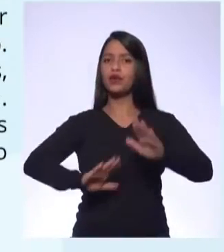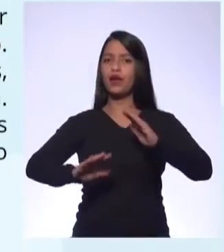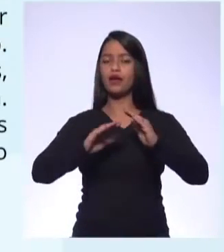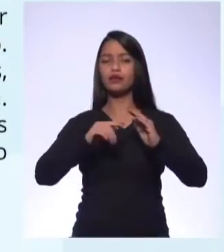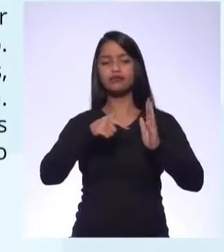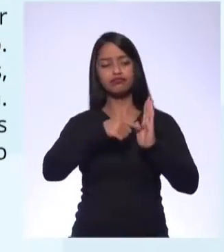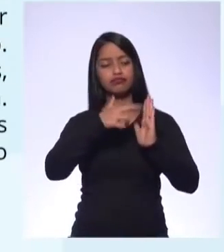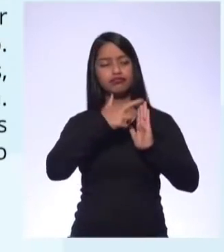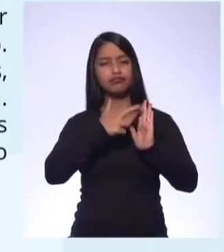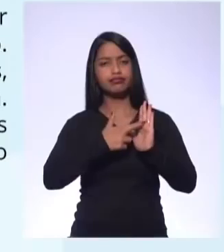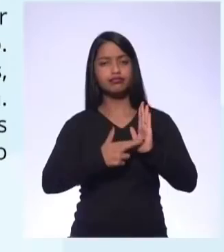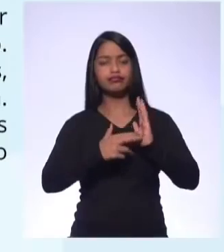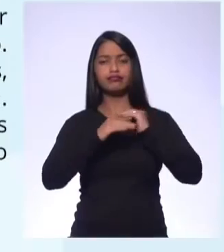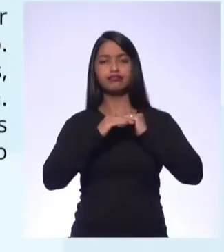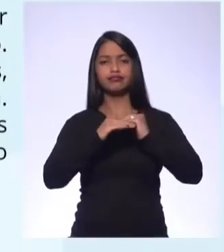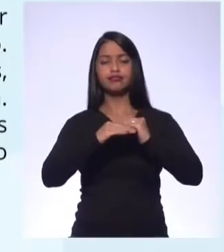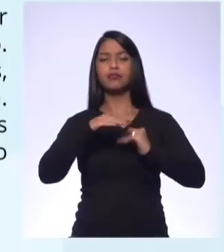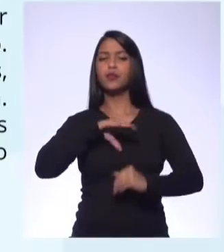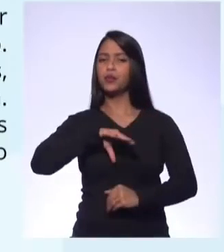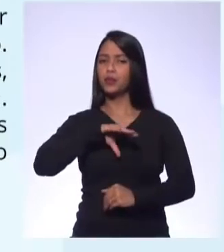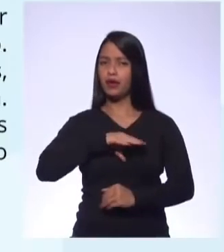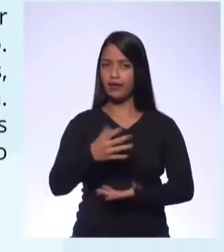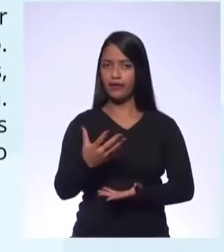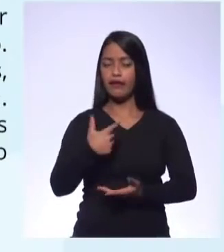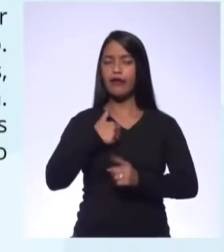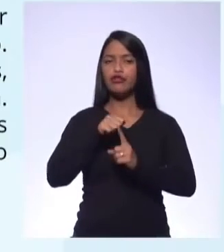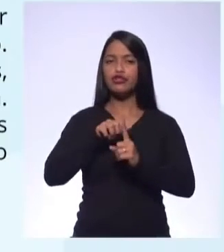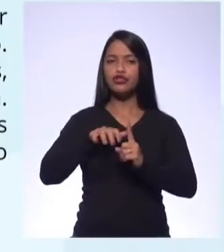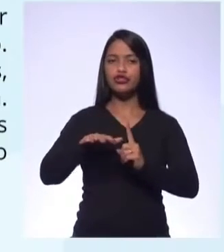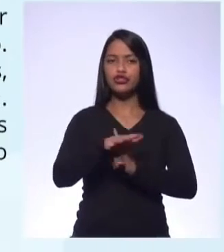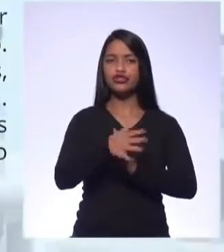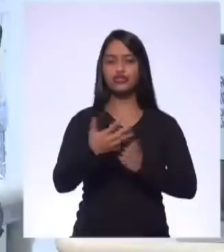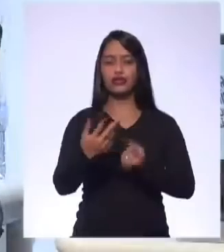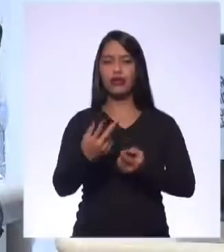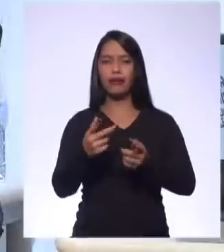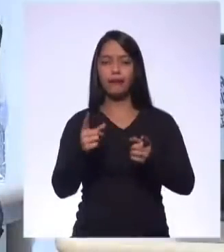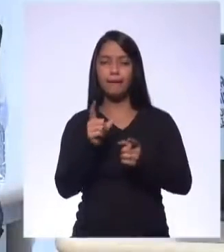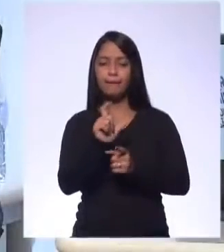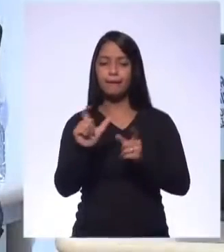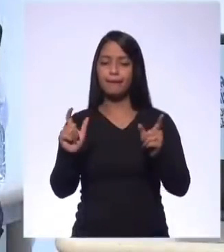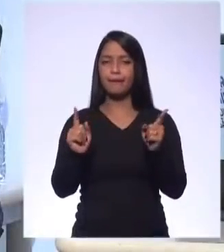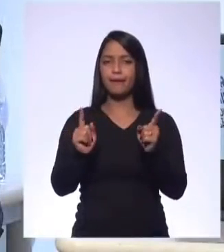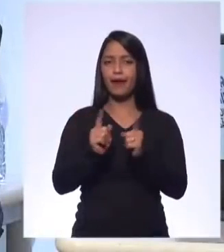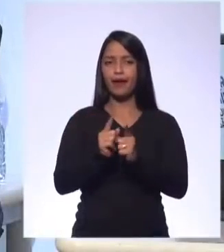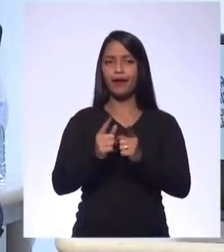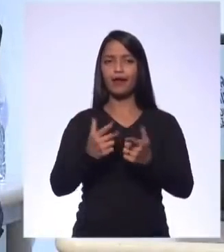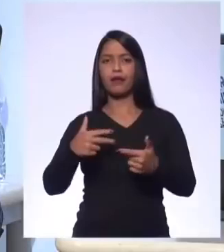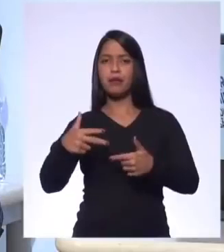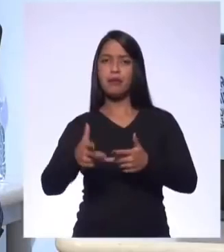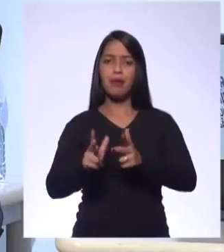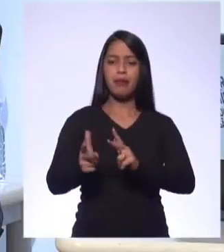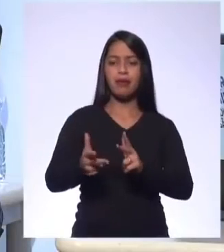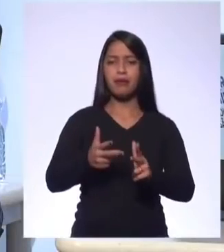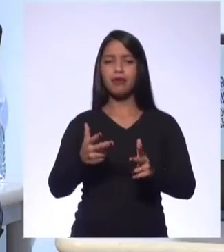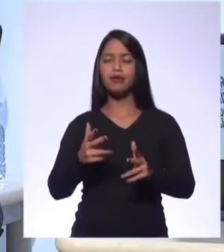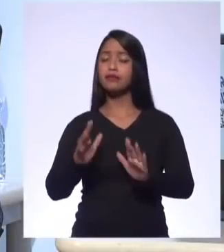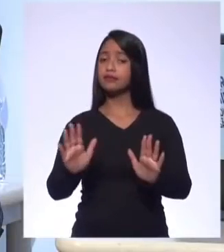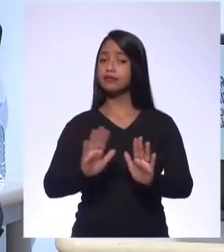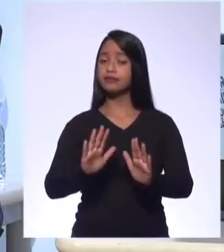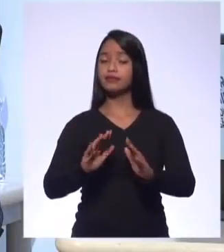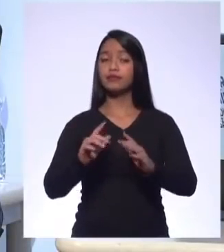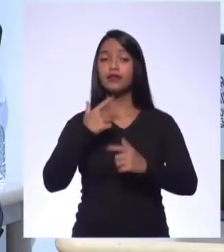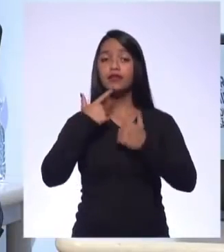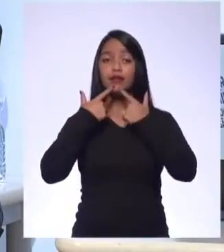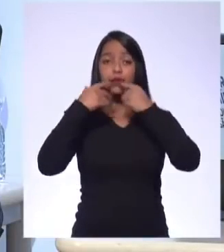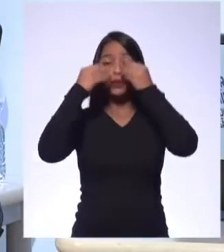Então, a gente não tenta utilizar gírias, abreviações, né? Uma linguagem que todo mundo vai entender. Agora, sabe o que pode acontecer no ambiente